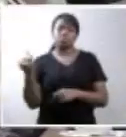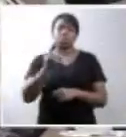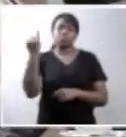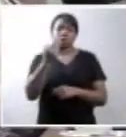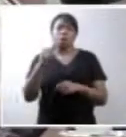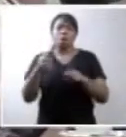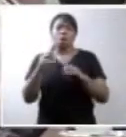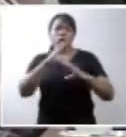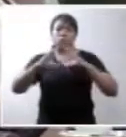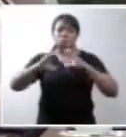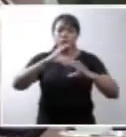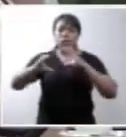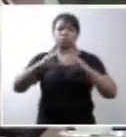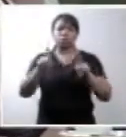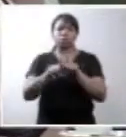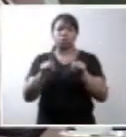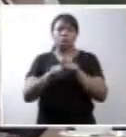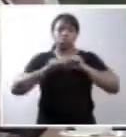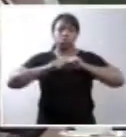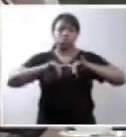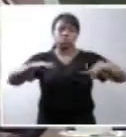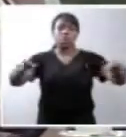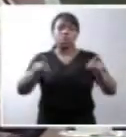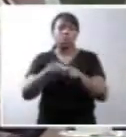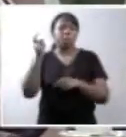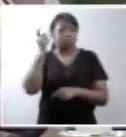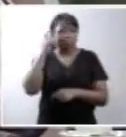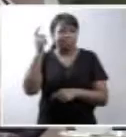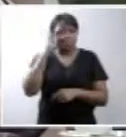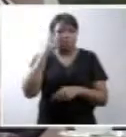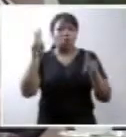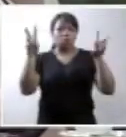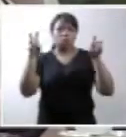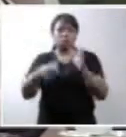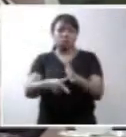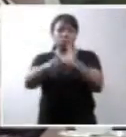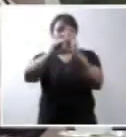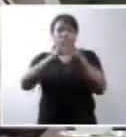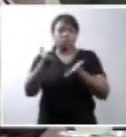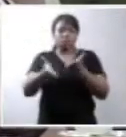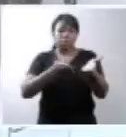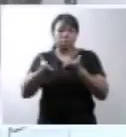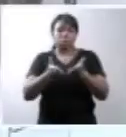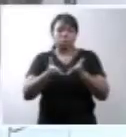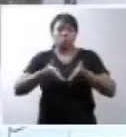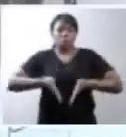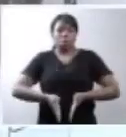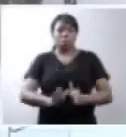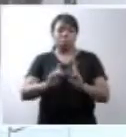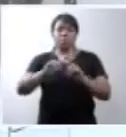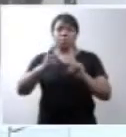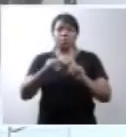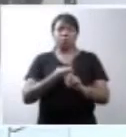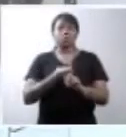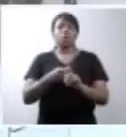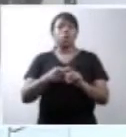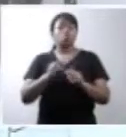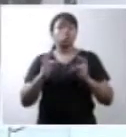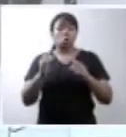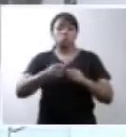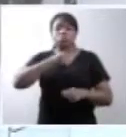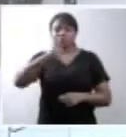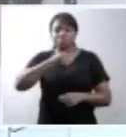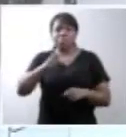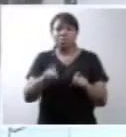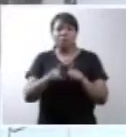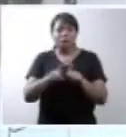dos meios de comunicação na disseminação das reflexões sobre o tema antecipação terapêutica do parto. Todo jornalista é um